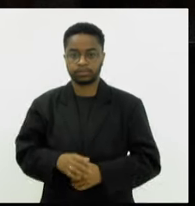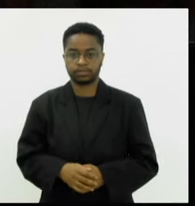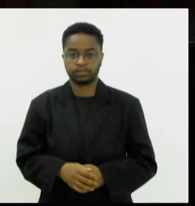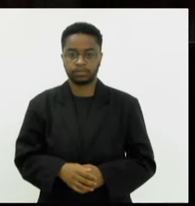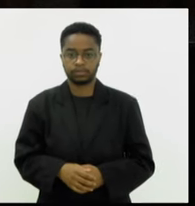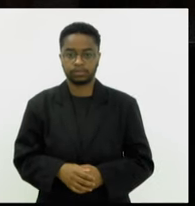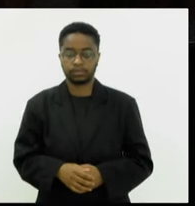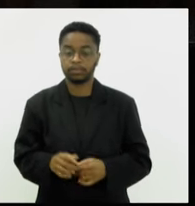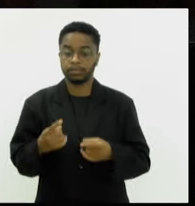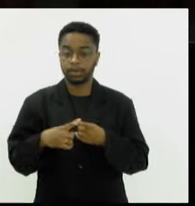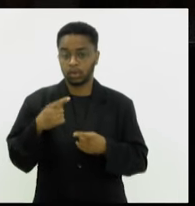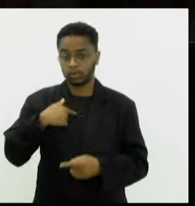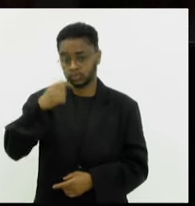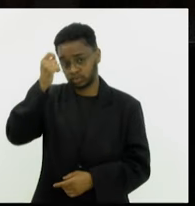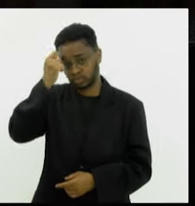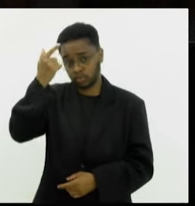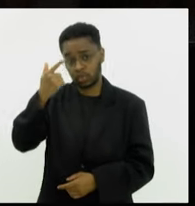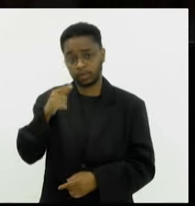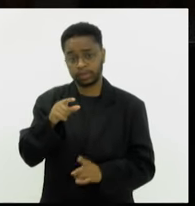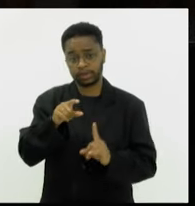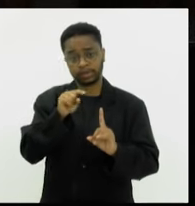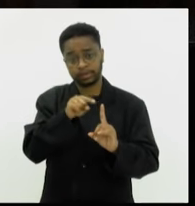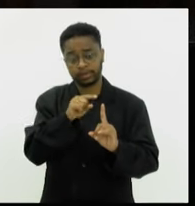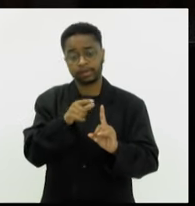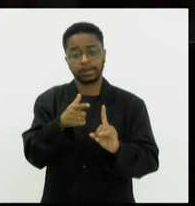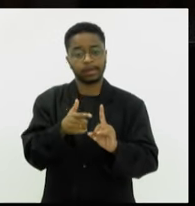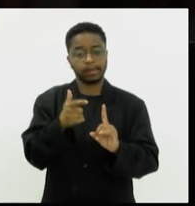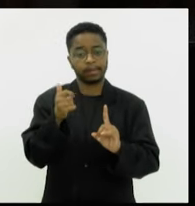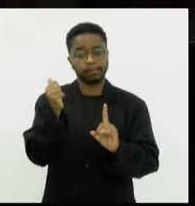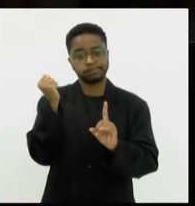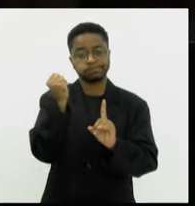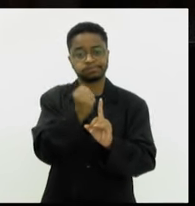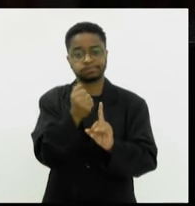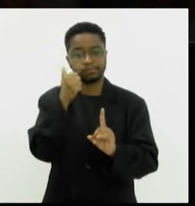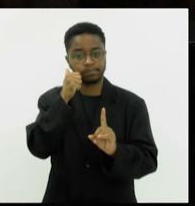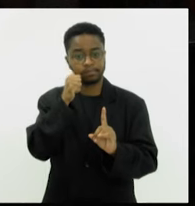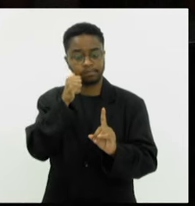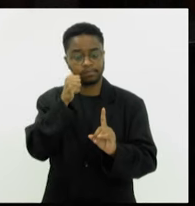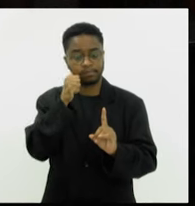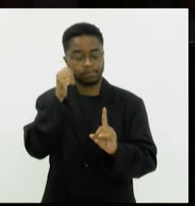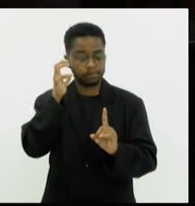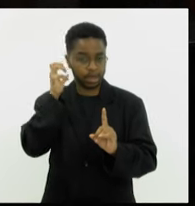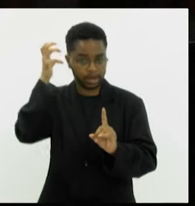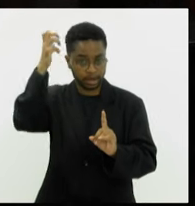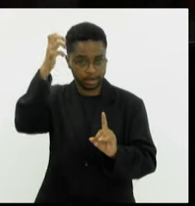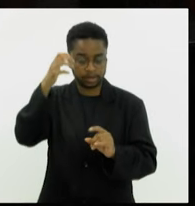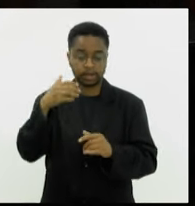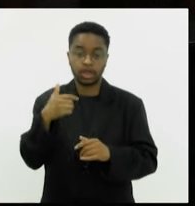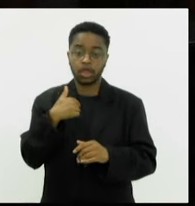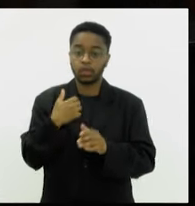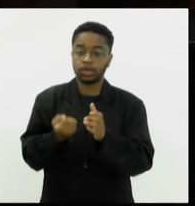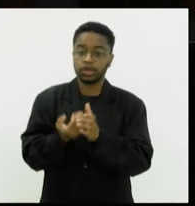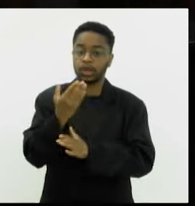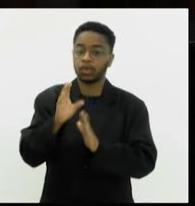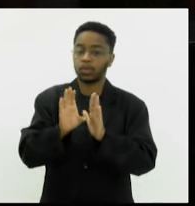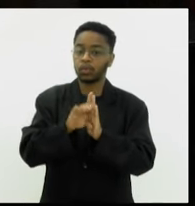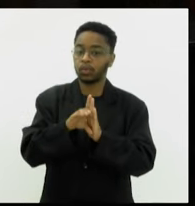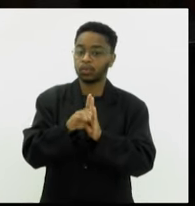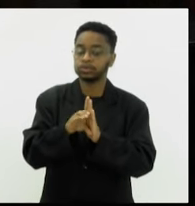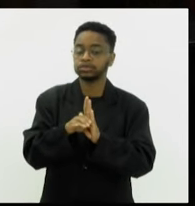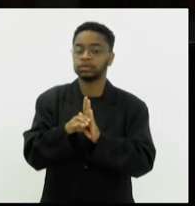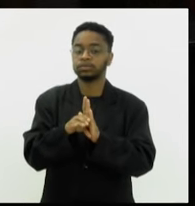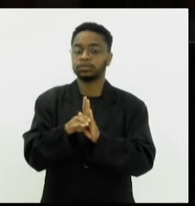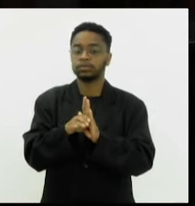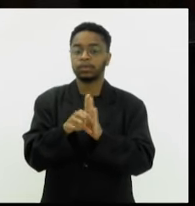soube do assassinato de Marielle Franco. Feminicídio político foi um conceito que eu criei diante da